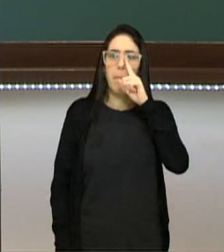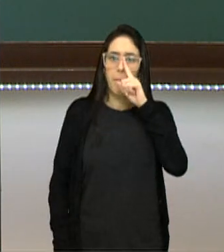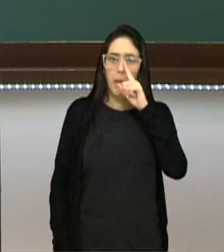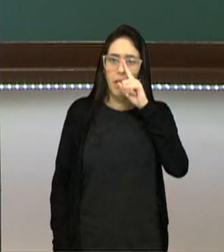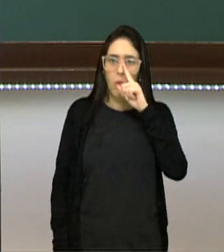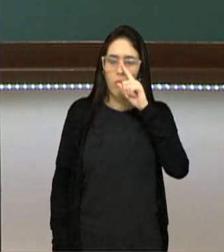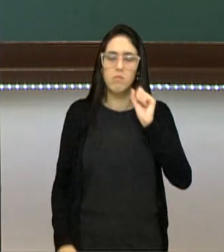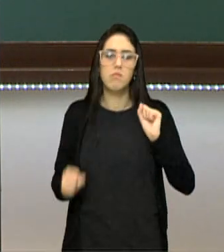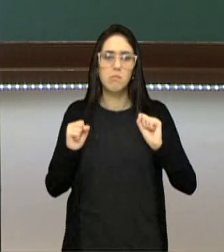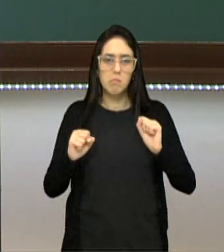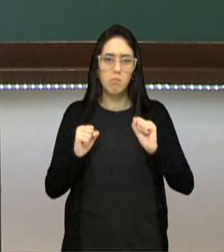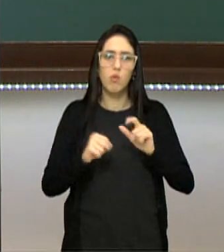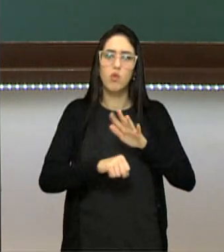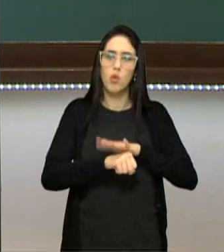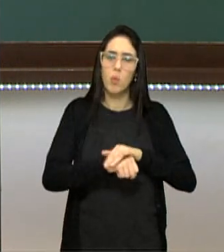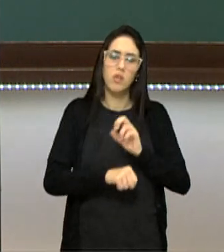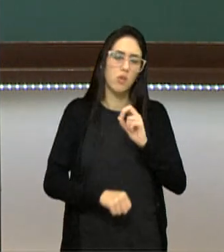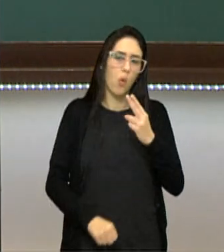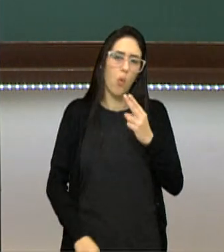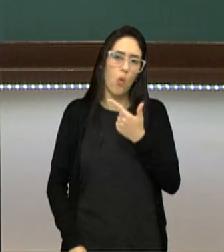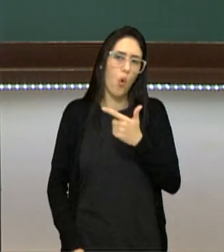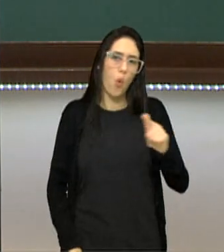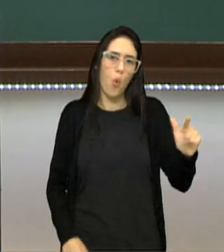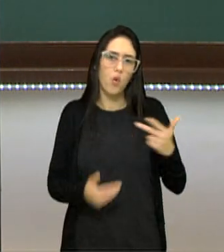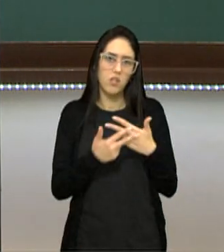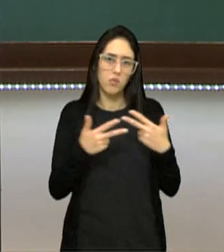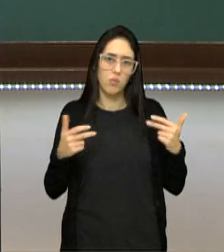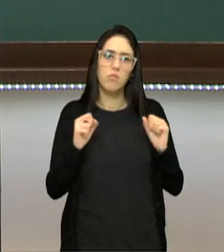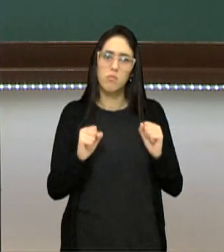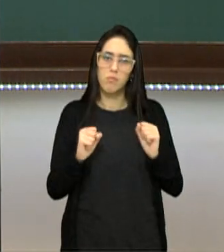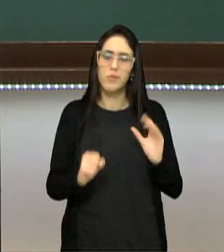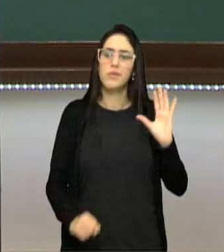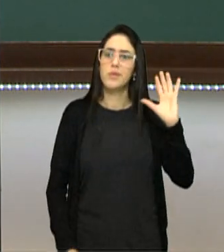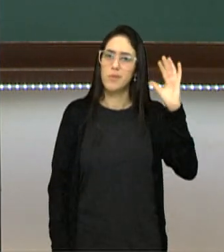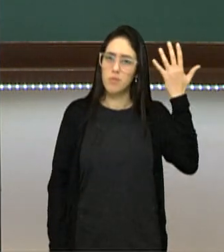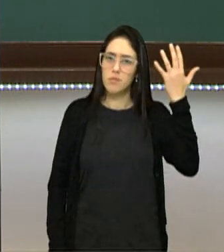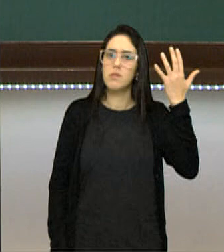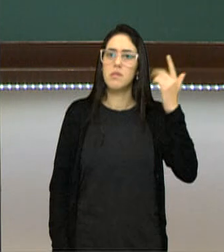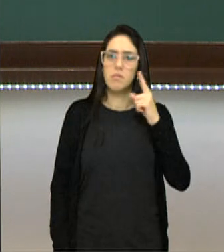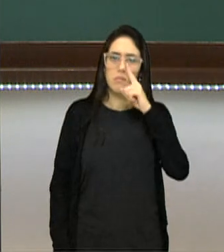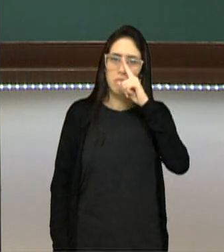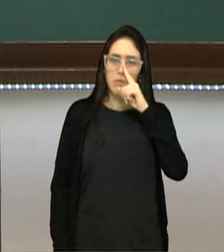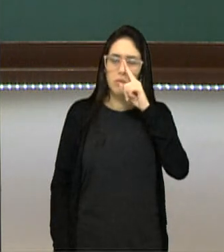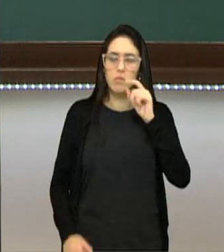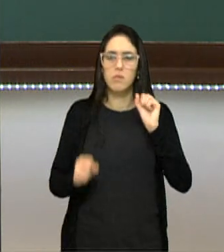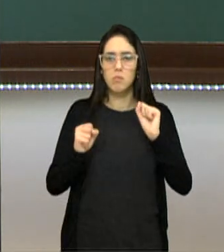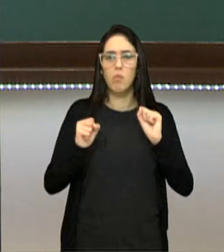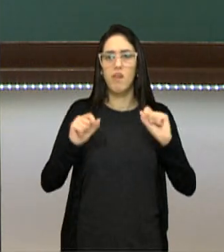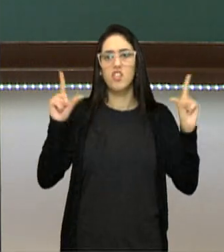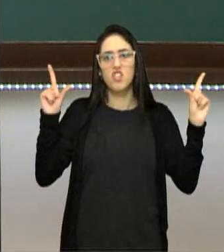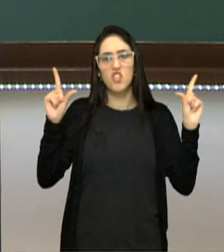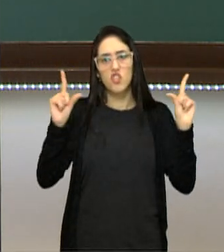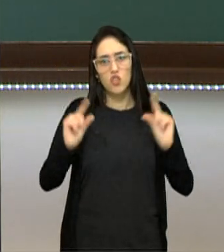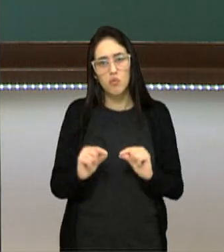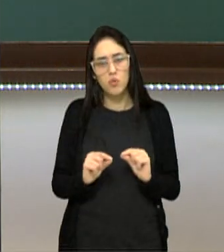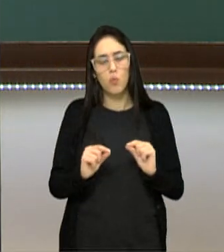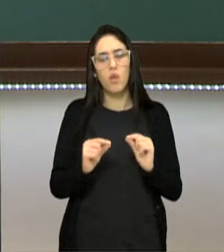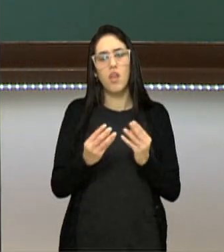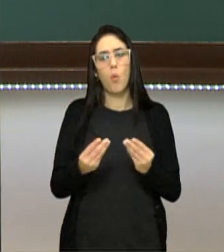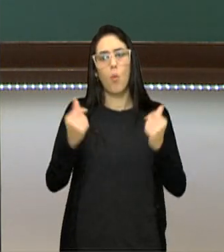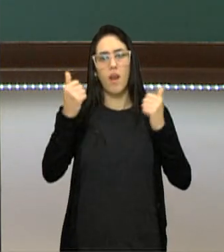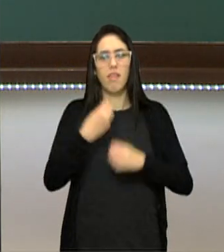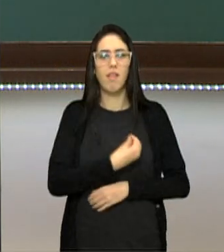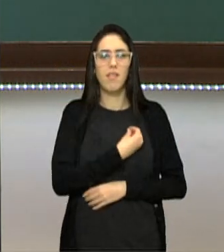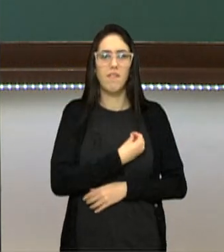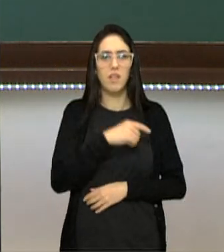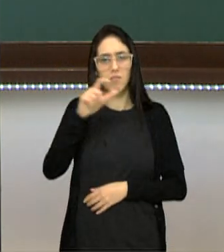expressar na forma de doenças ou outras características ali que possam ser alterados e com isso diminui-se ali a qualidade de vida